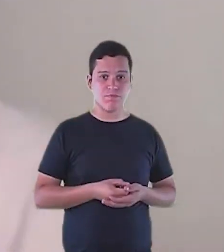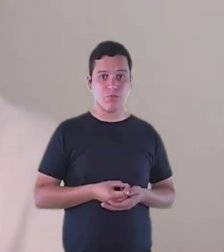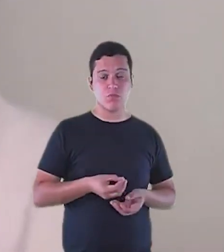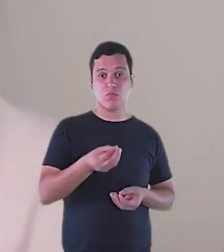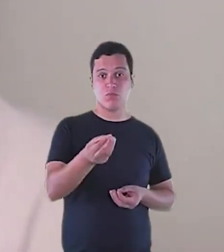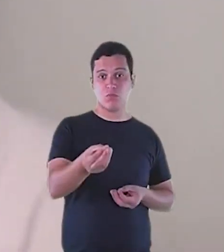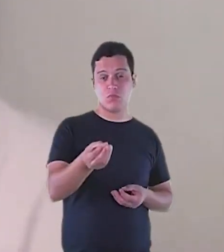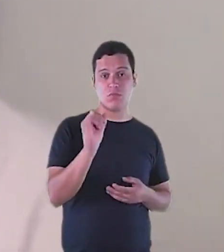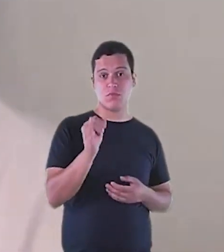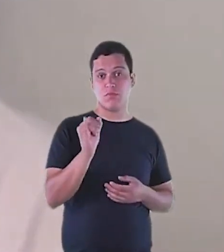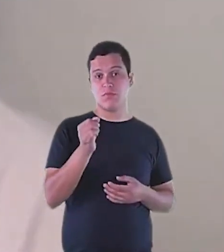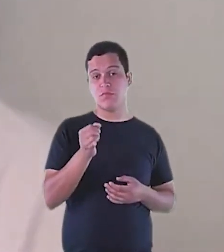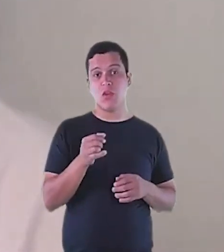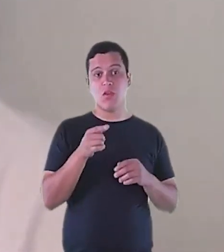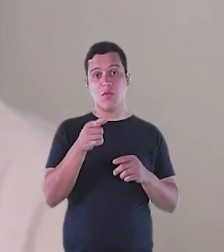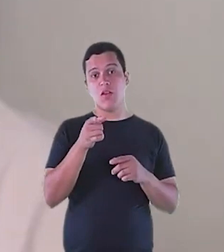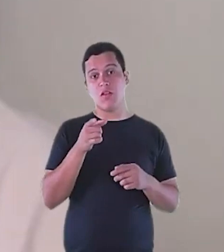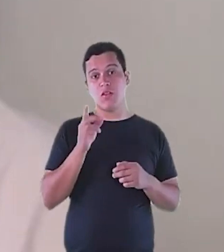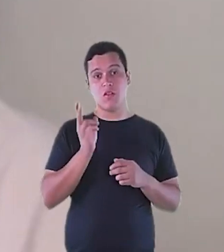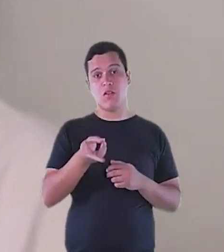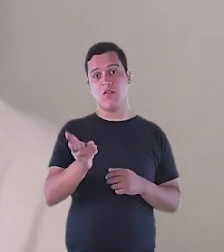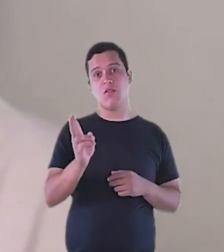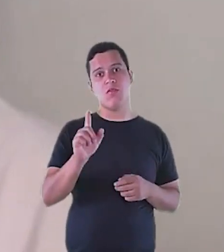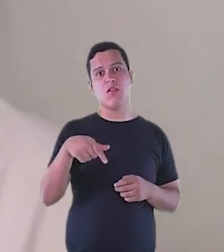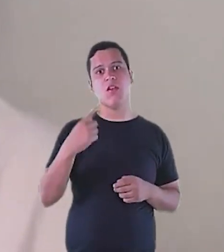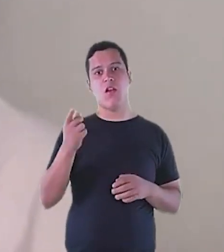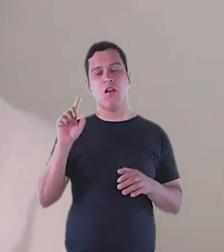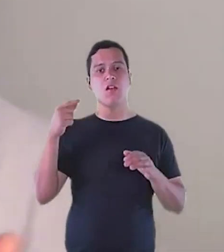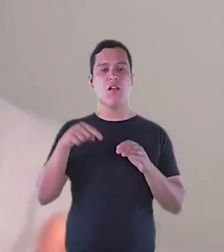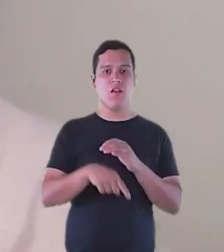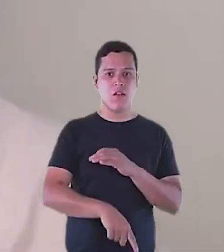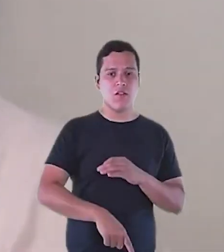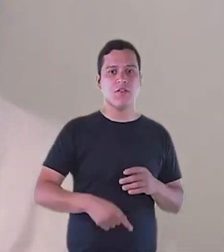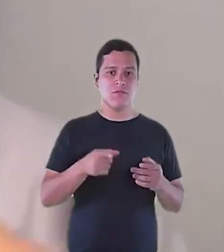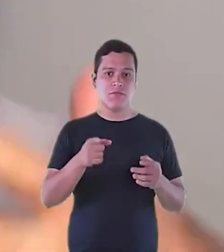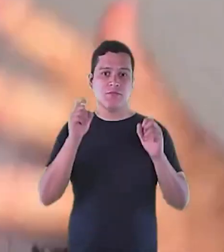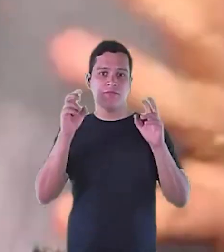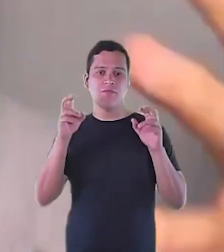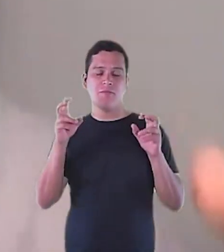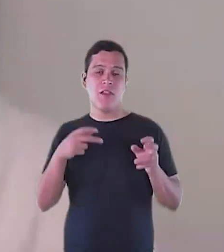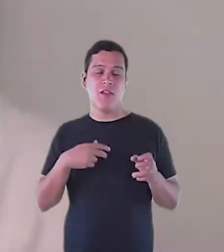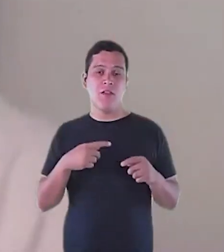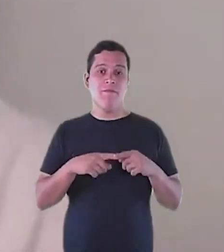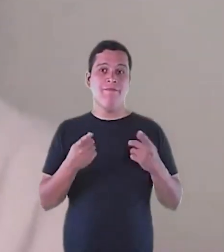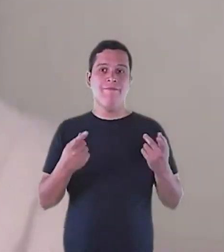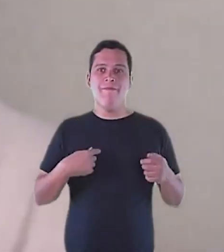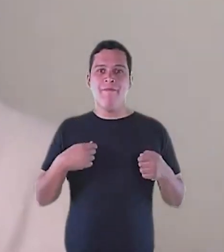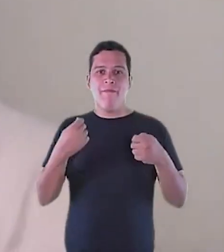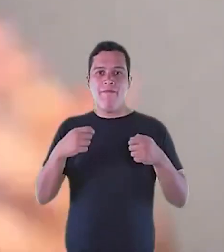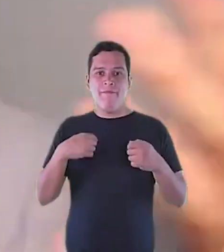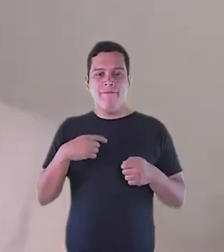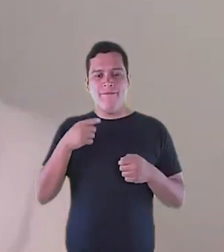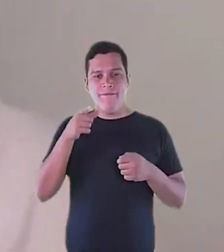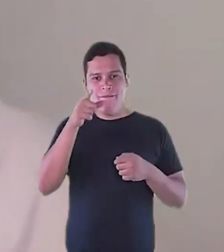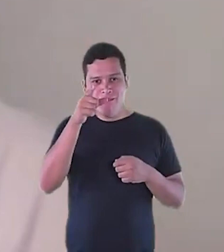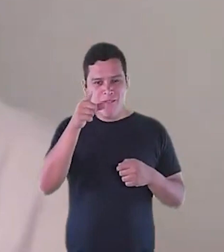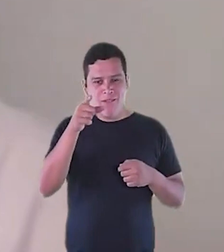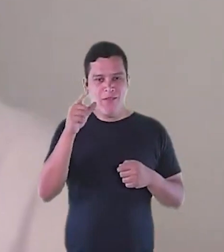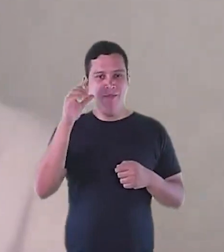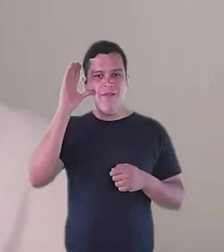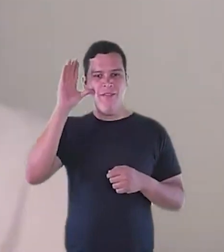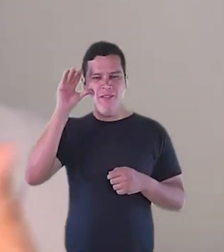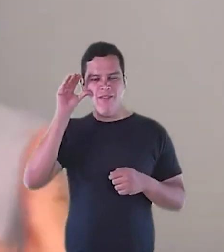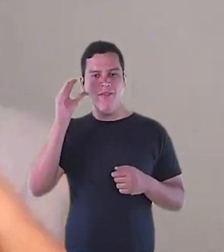Então aí depois eu preciso dar um mergulho mais profundo, né? Eu preciso fazer uma análise da conjuntura, preciso